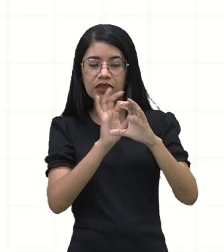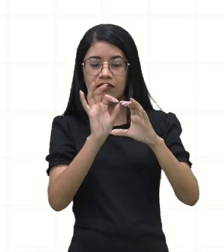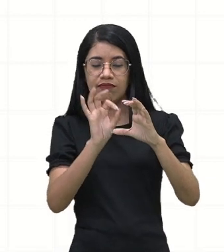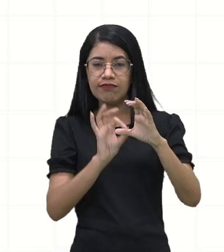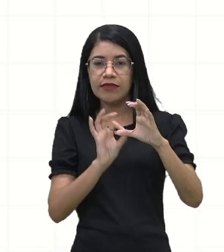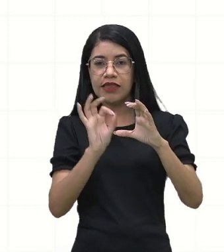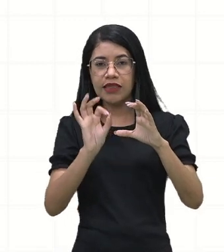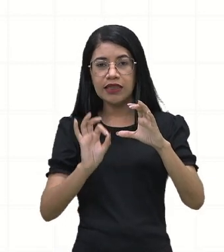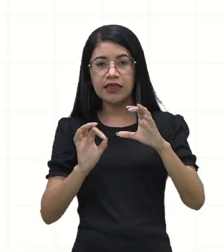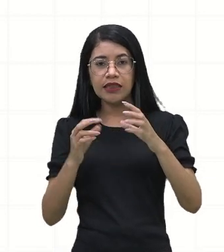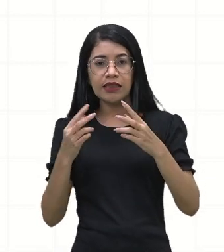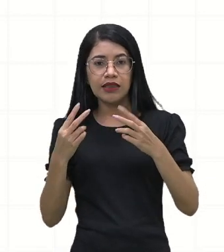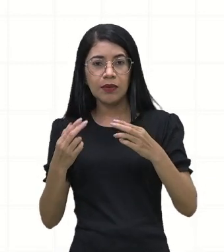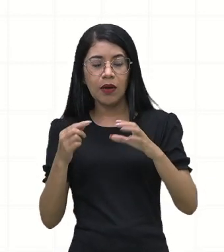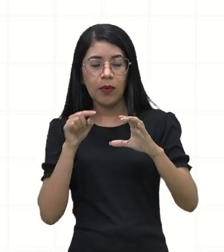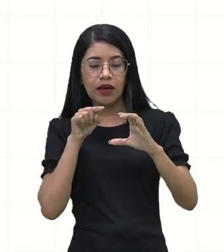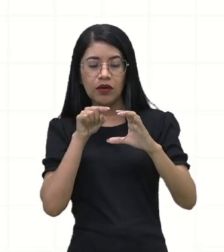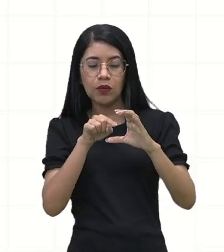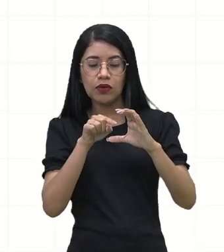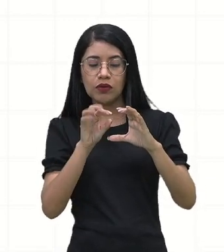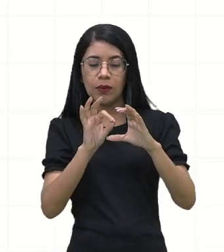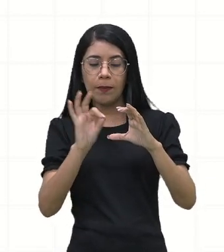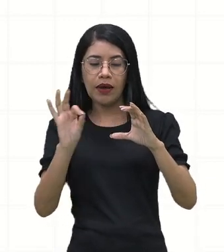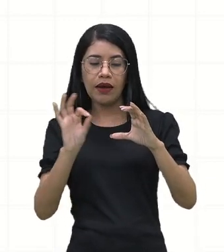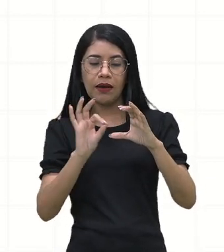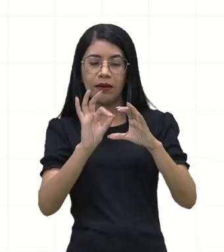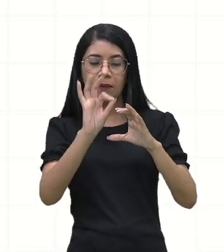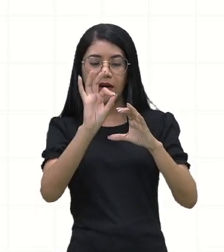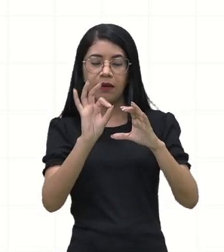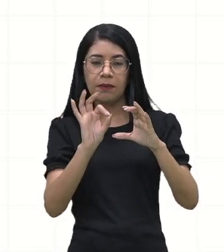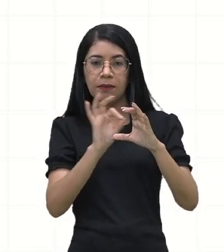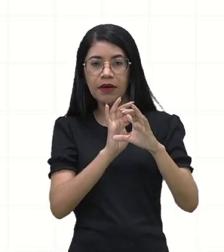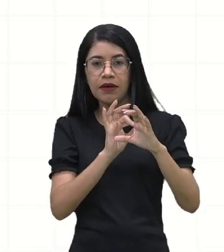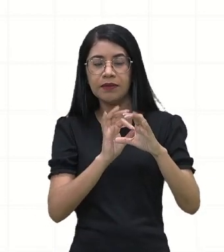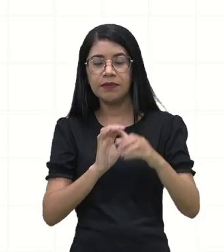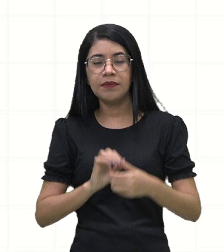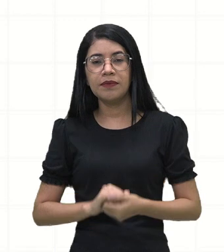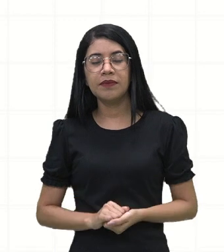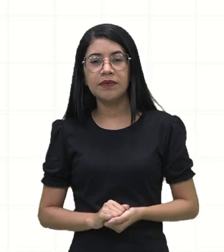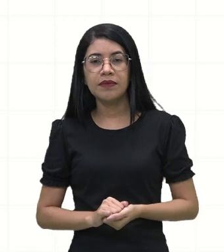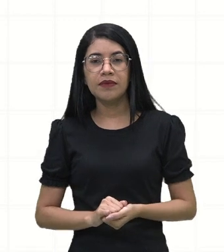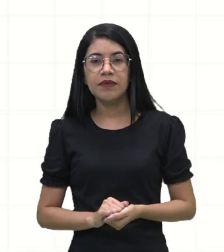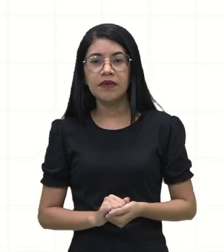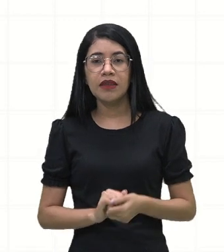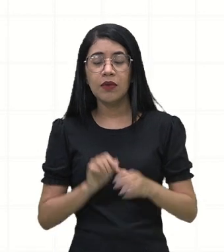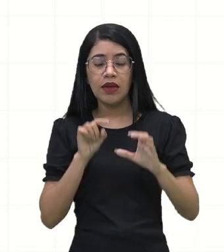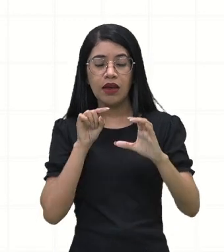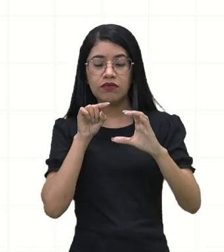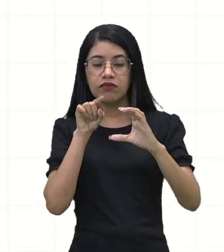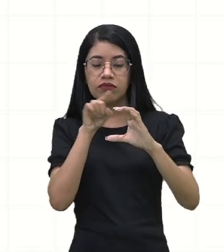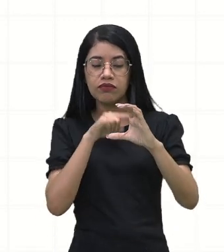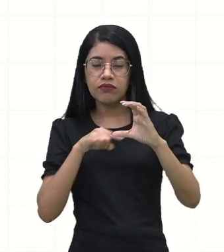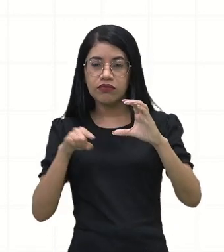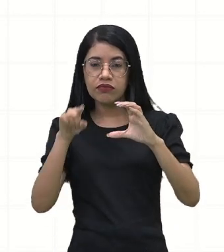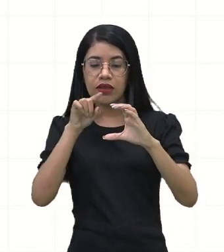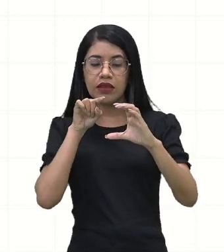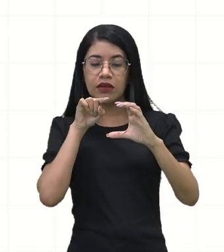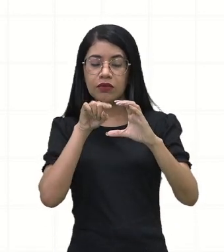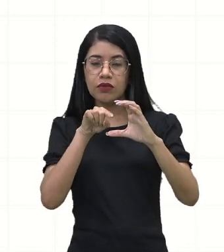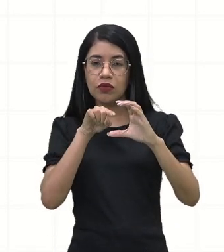desse plano. O ponto O, né, o ponto é chamado de centro da